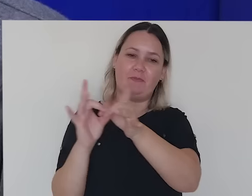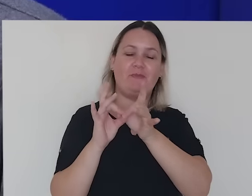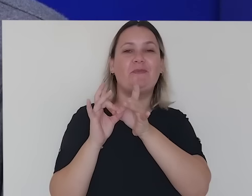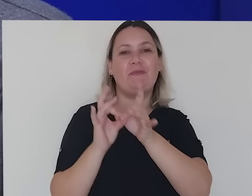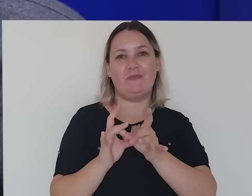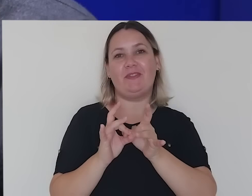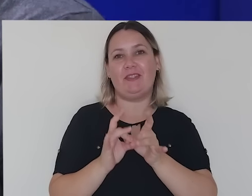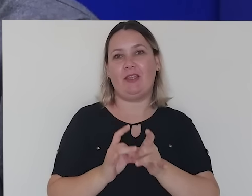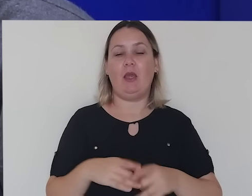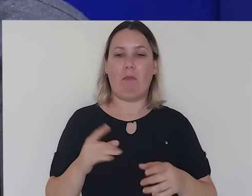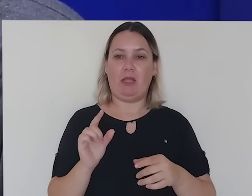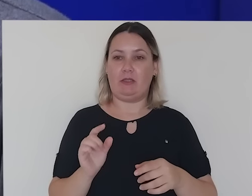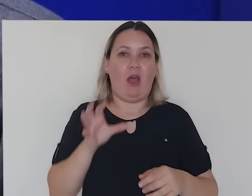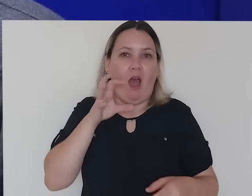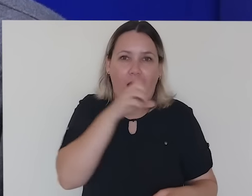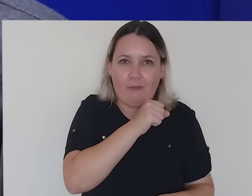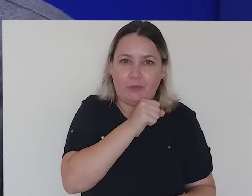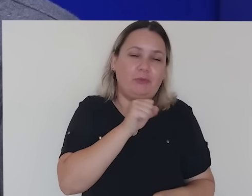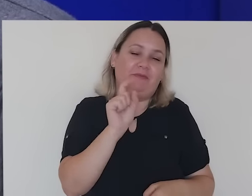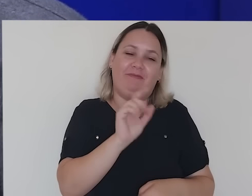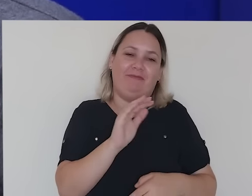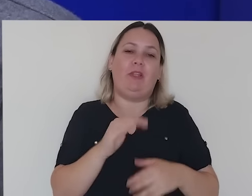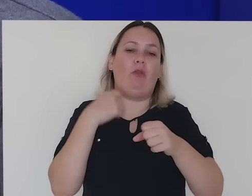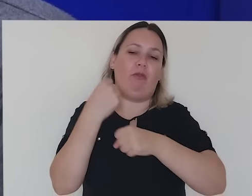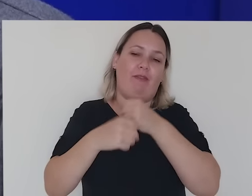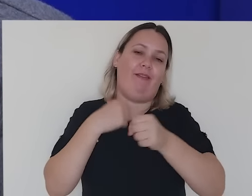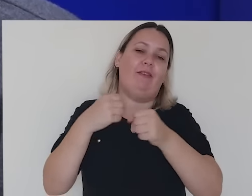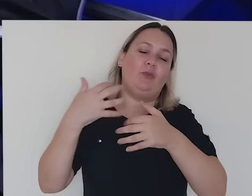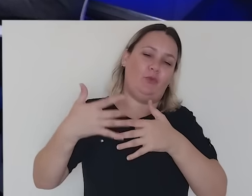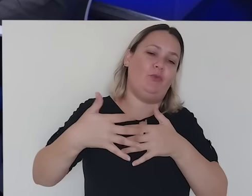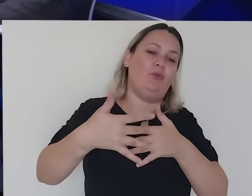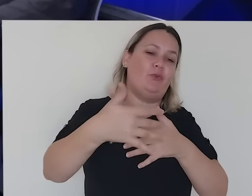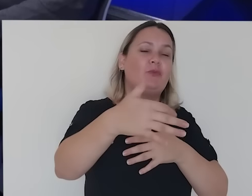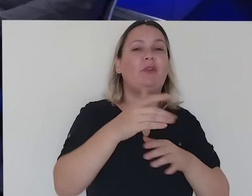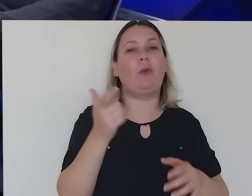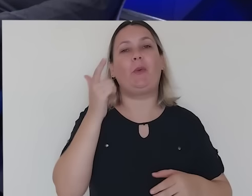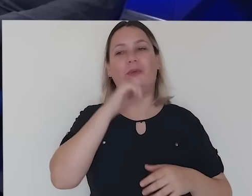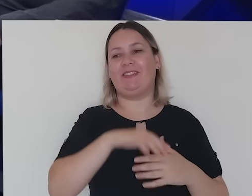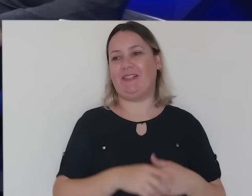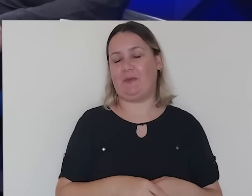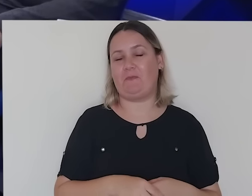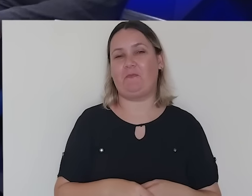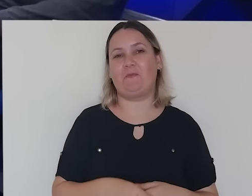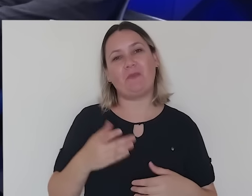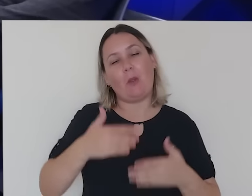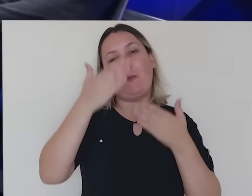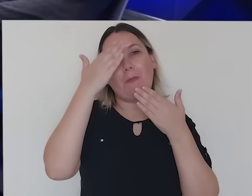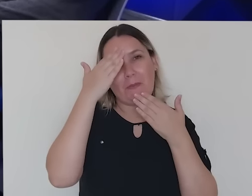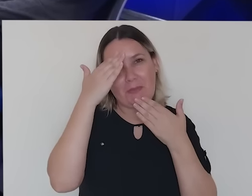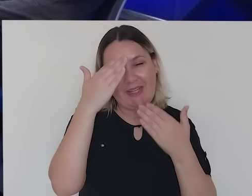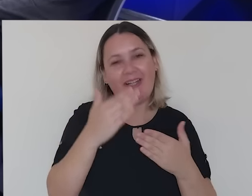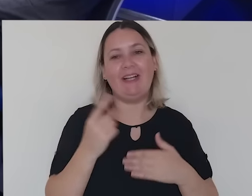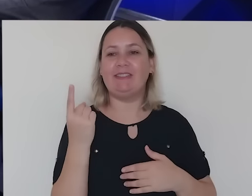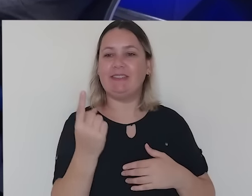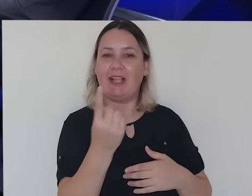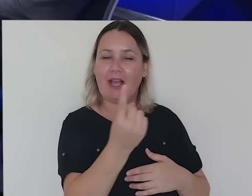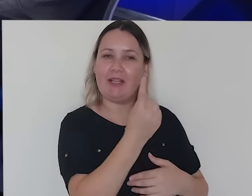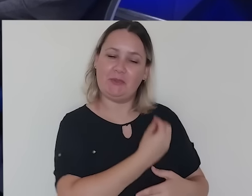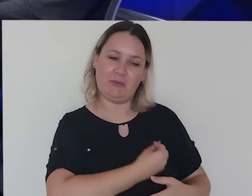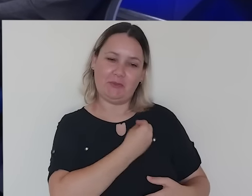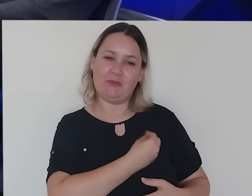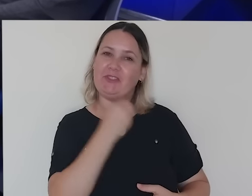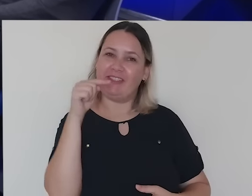chegar no objetivo é longo prazo trabalho de formiguinha mas vamos chegar lá com certeza pessoal mais uma vez super Obrigada pela presença de vocês